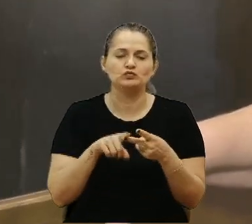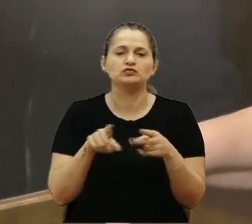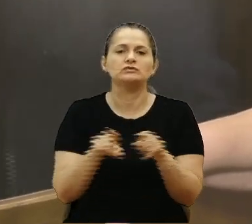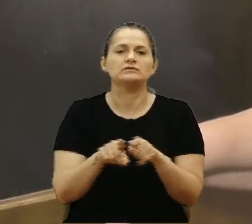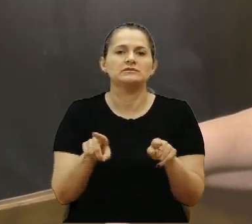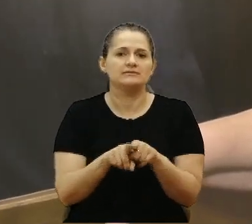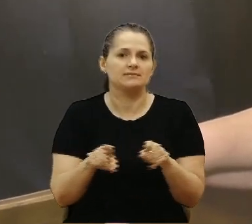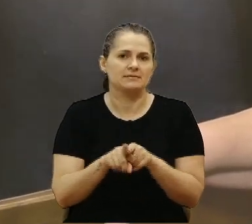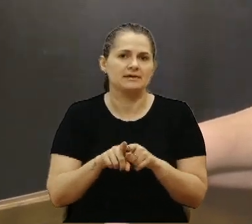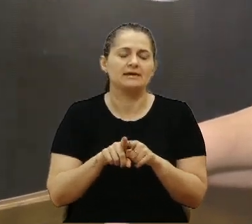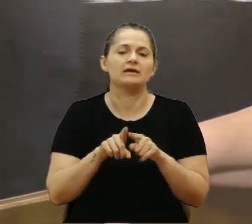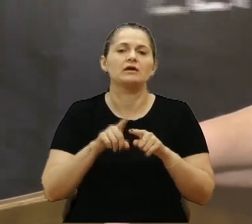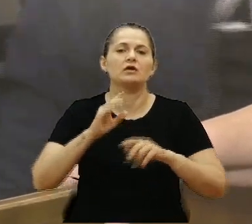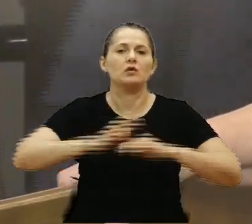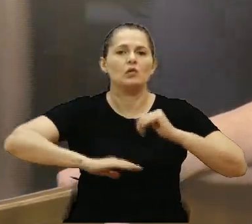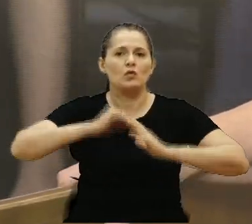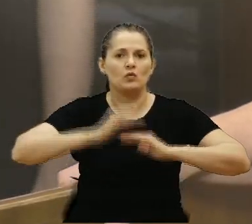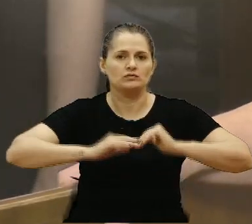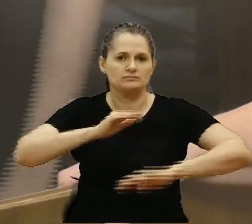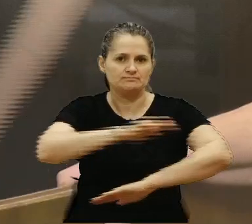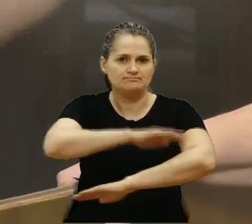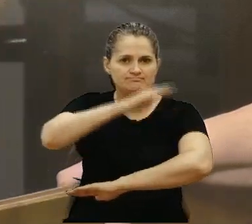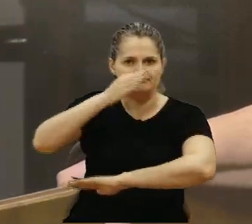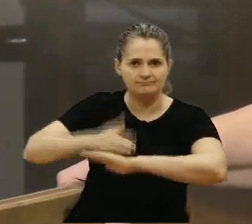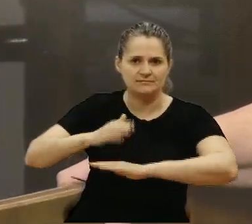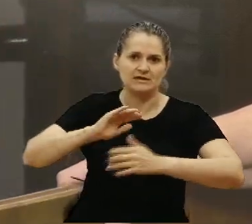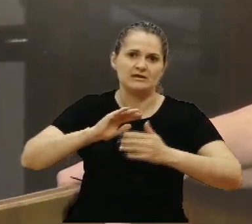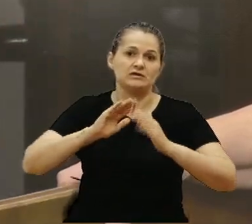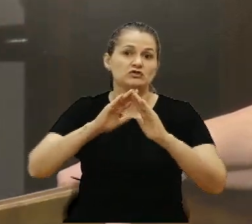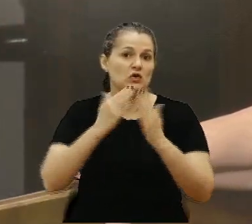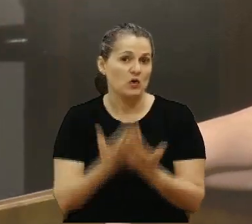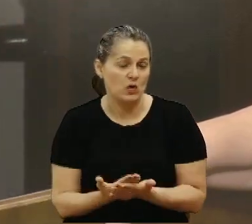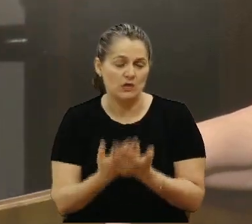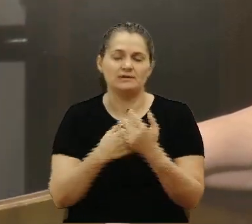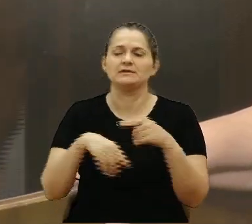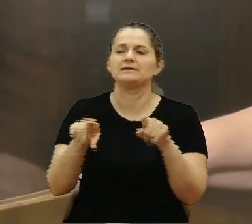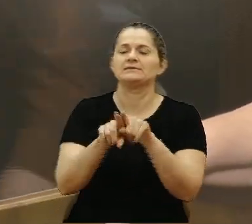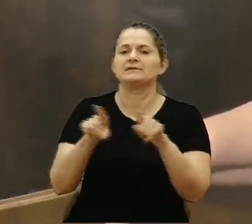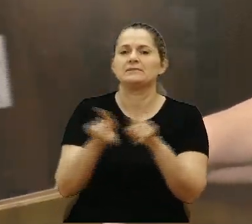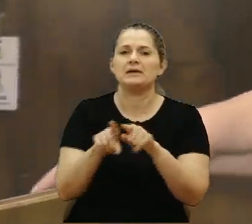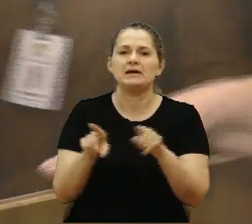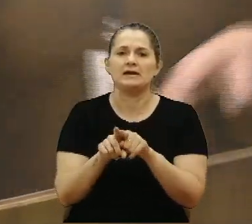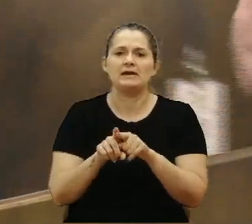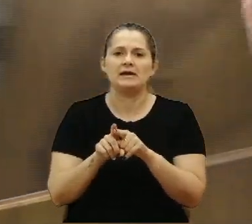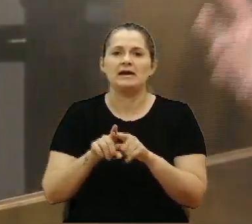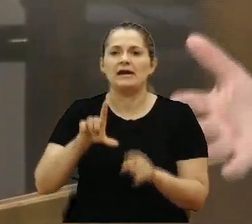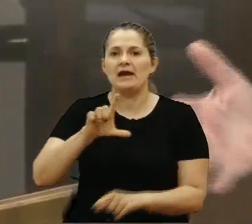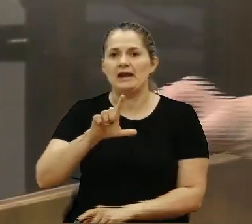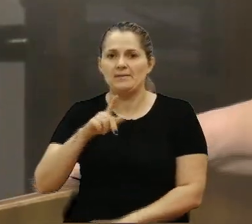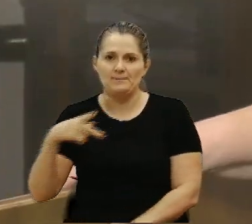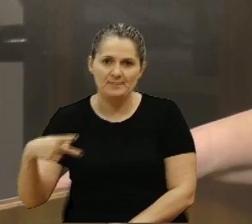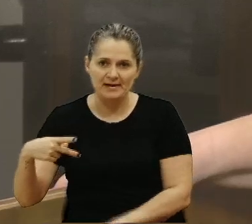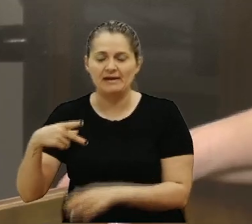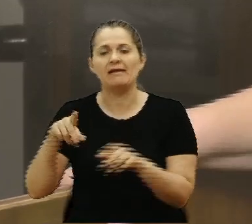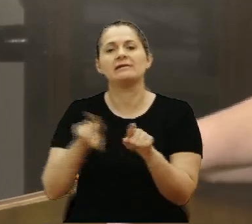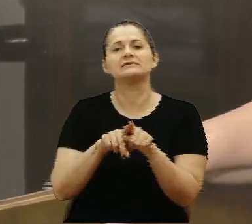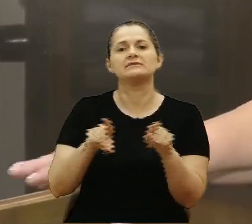da construção de quadras poliesportivas nas escolas, a questão das licenças prêmios, a